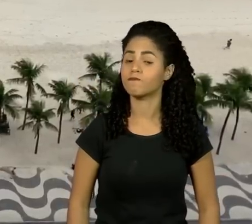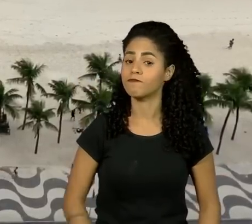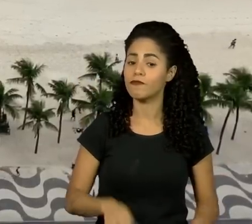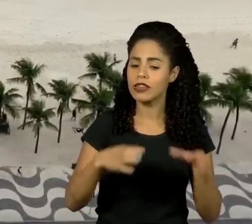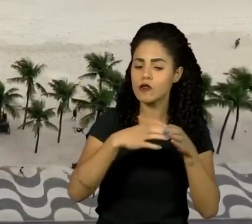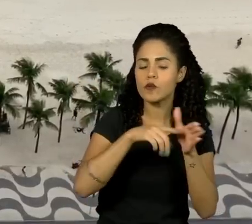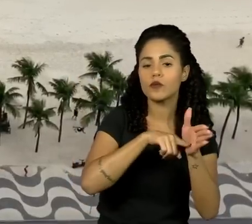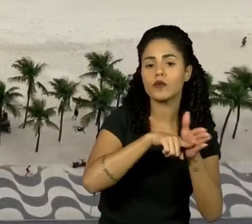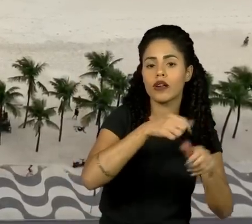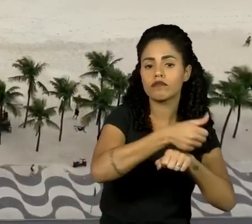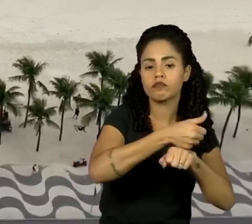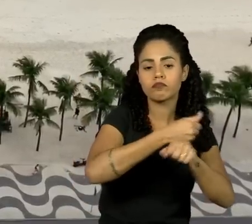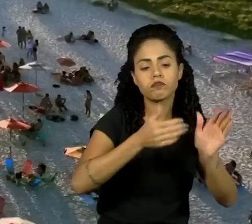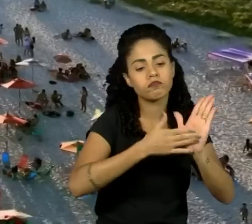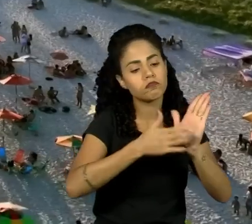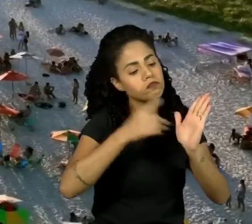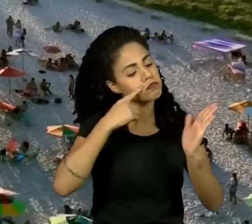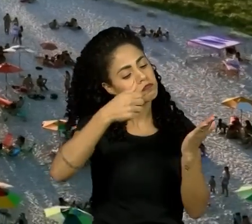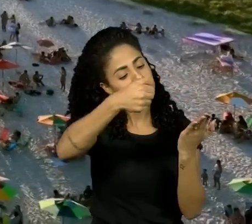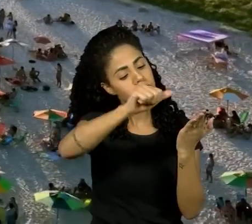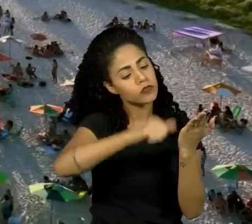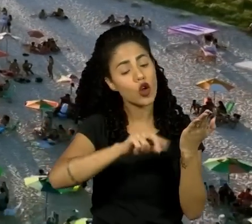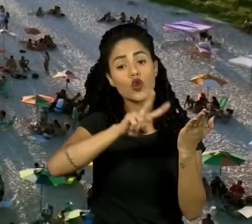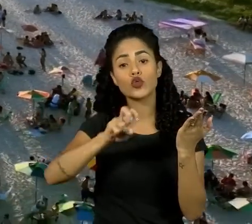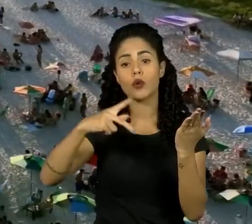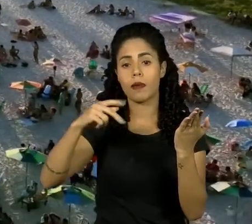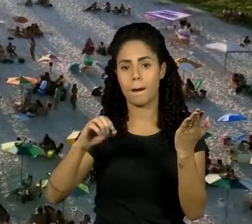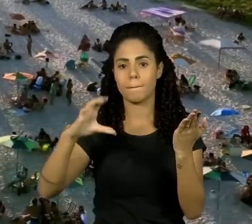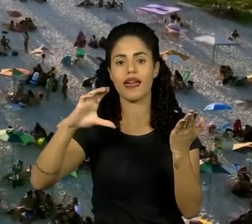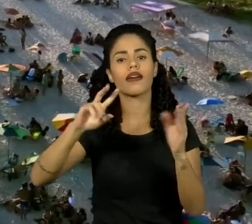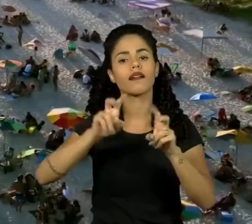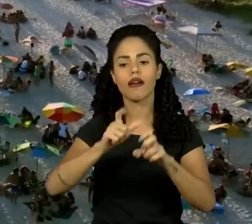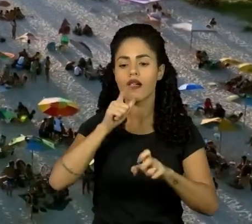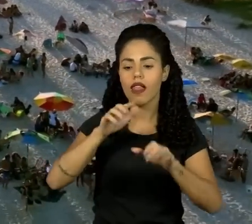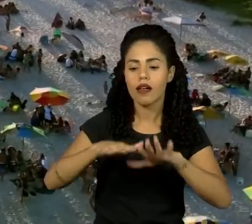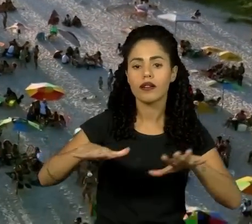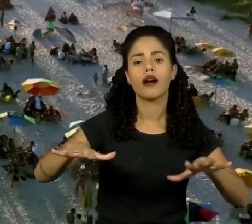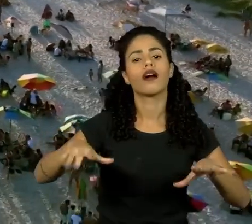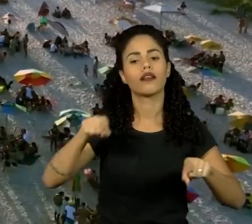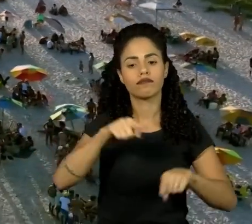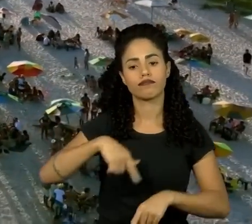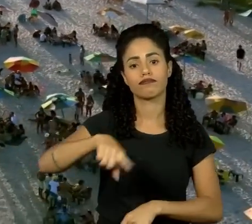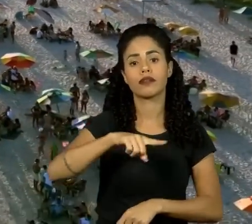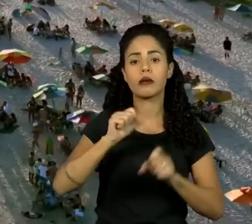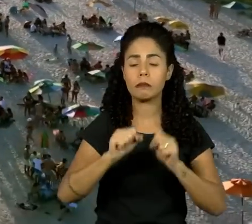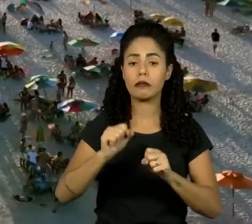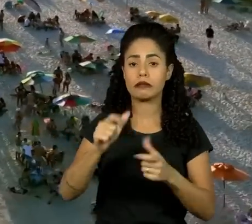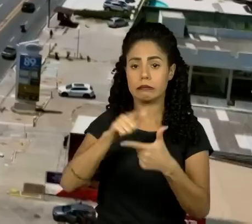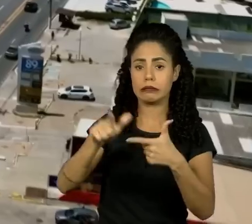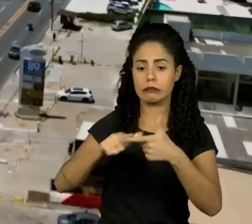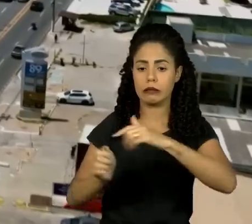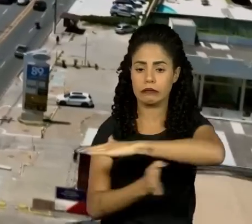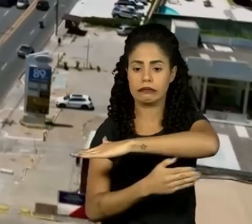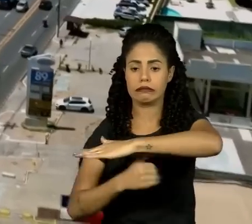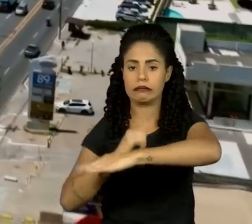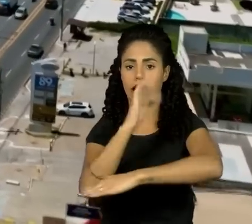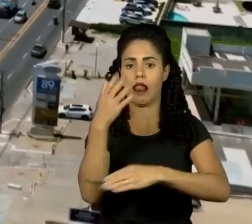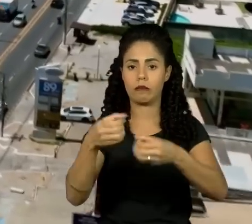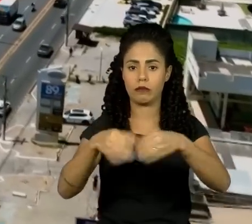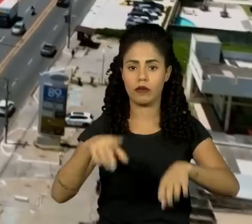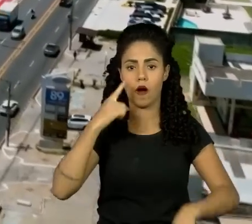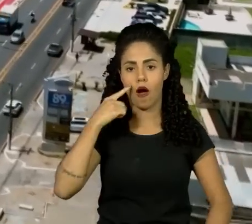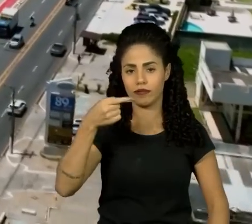Especialistas analisam proposta polêmica de emenda à Constituição que ameaça o equilíbrio da vida marinha do nosso litoral.